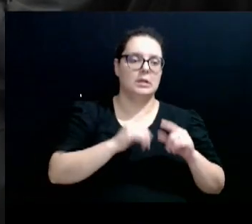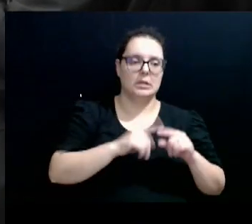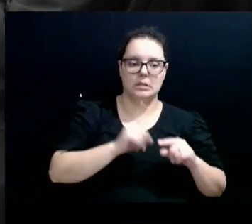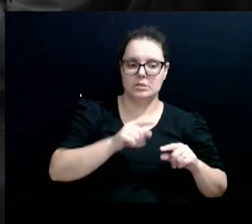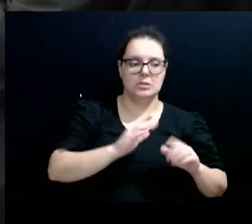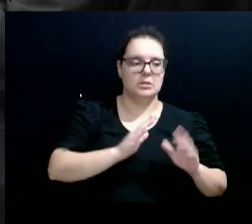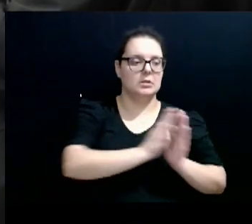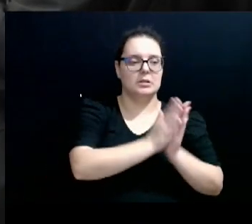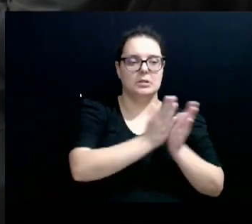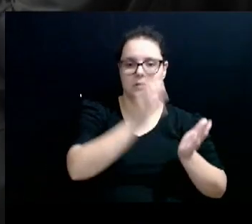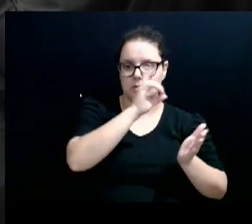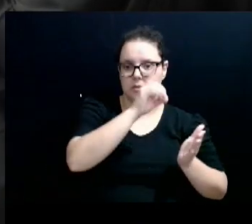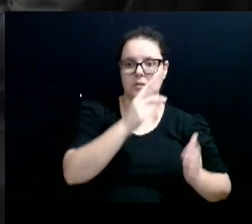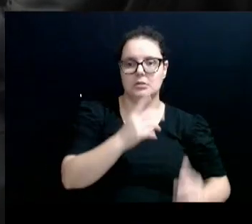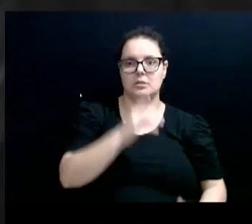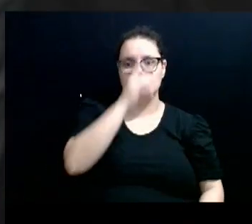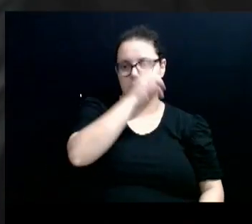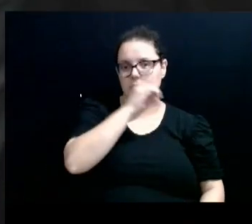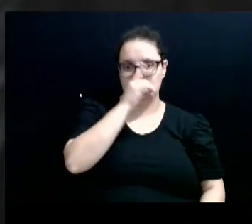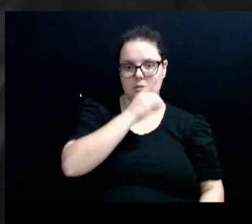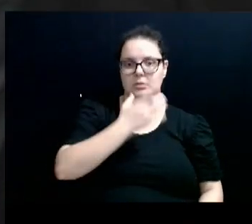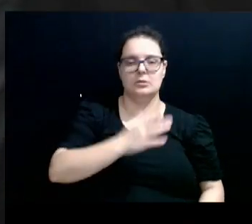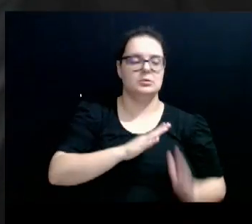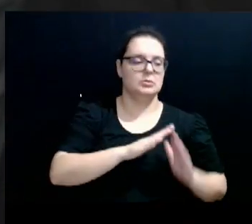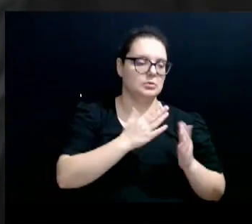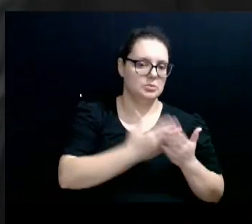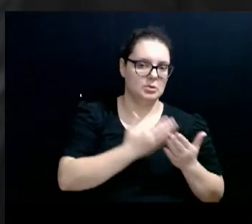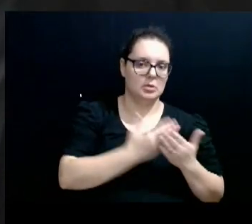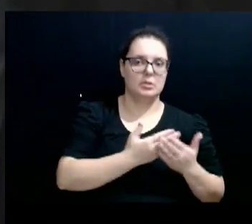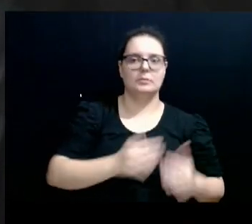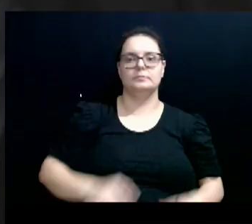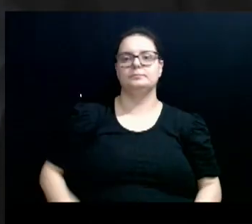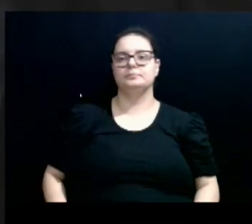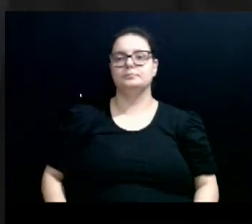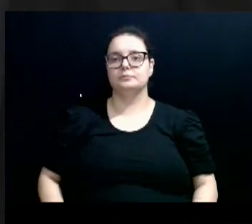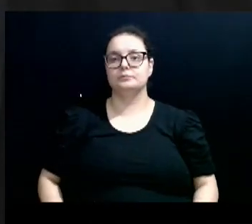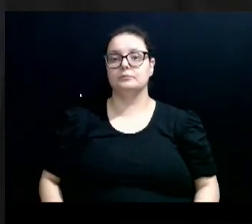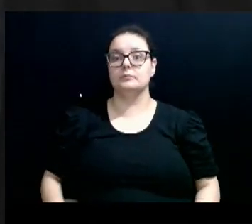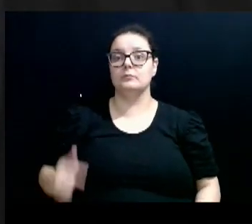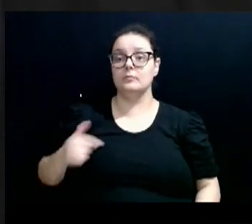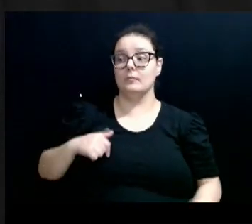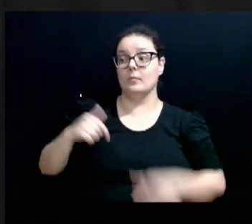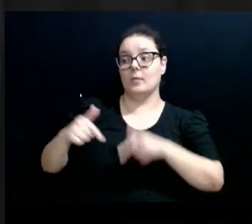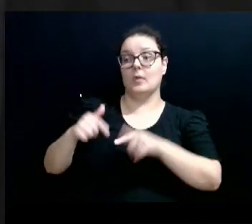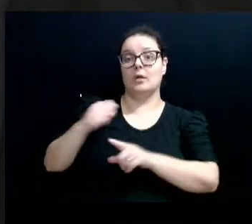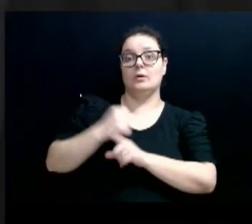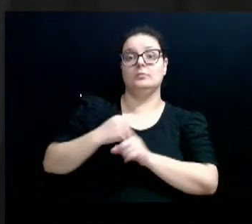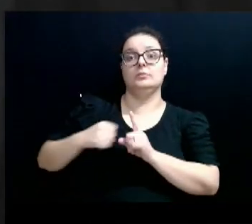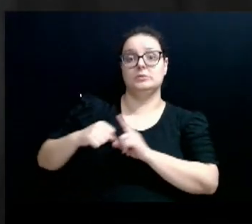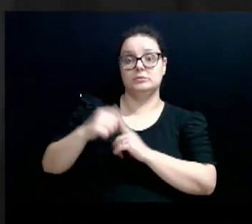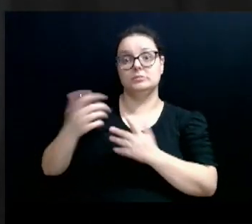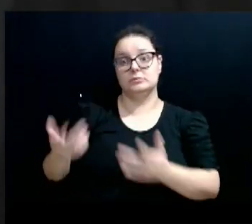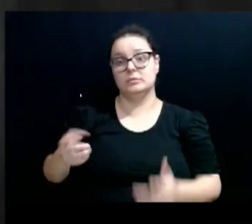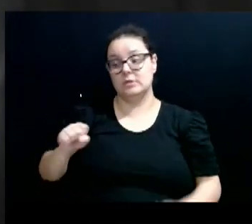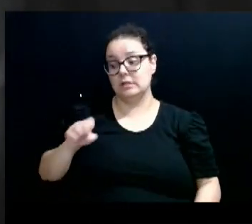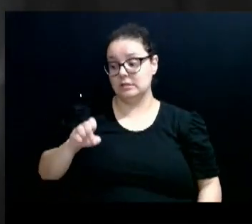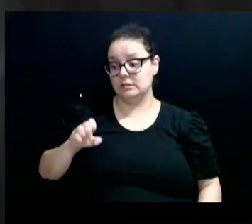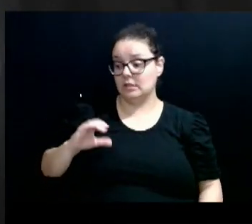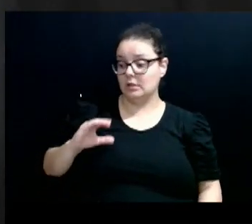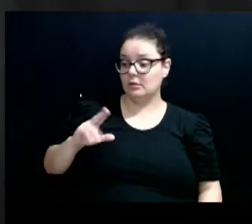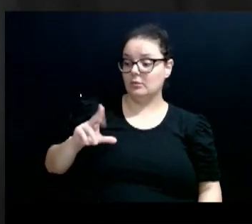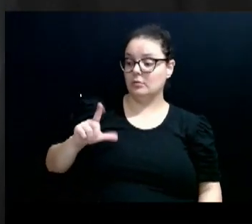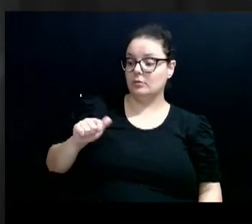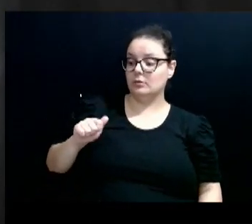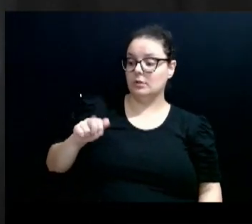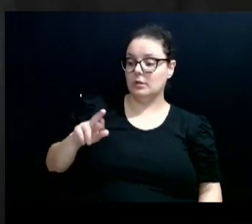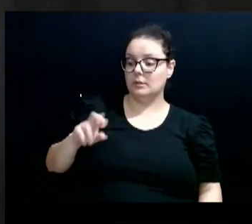títulos religiosos, porque realmente eu estava trabalhando muito na sociedade, né, secularmente falando, e tive a maior votação